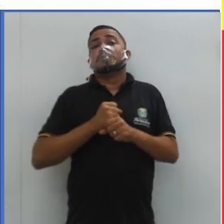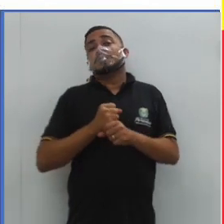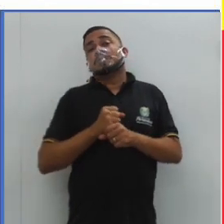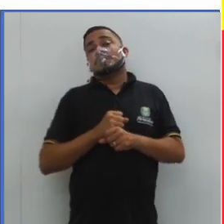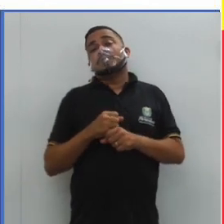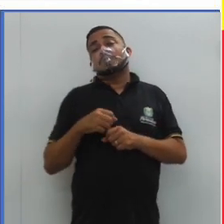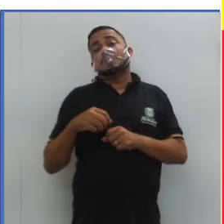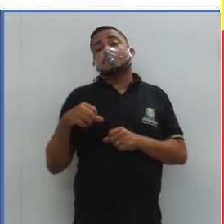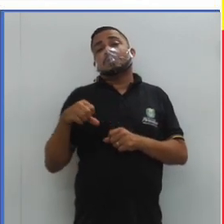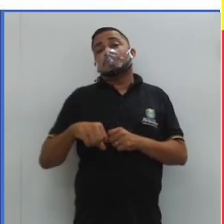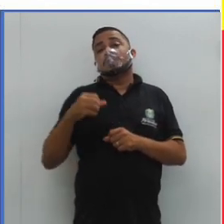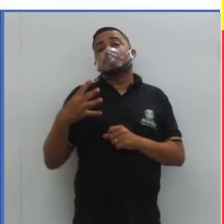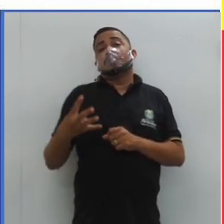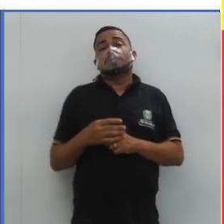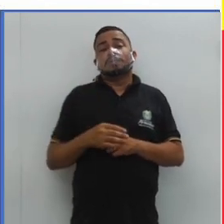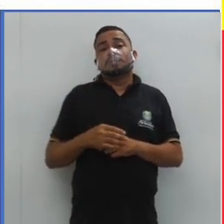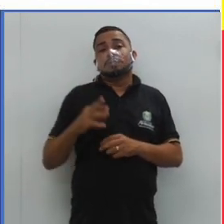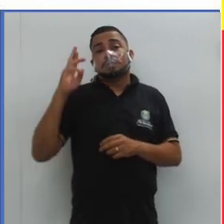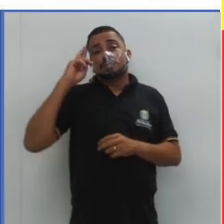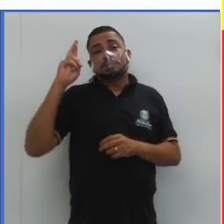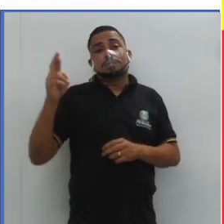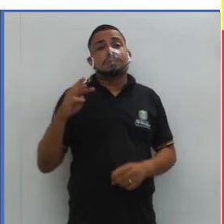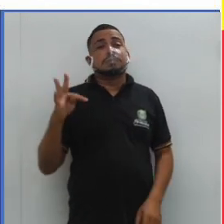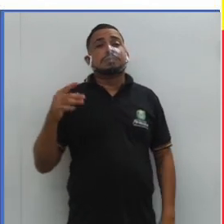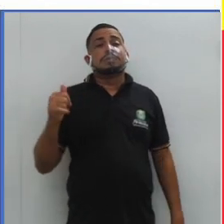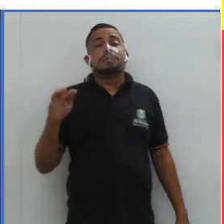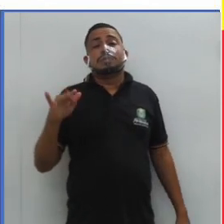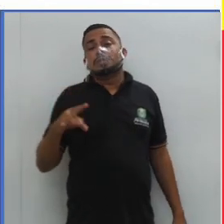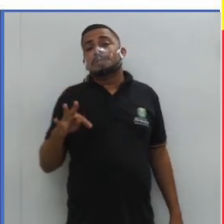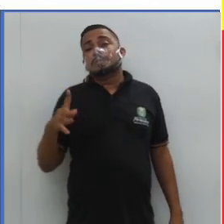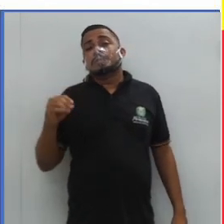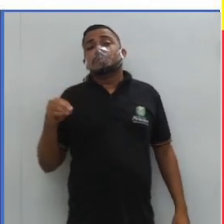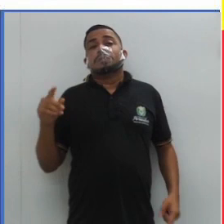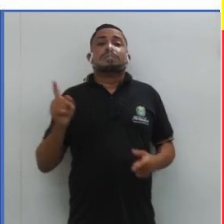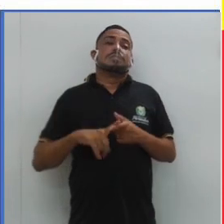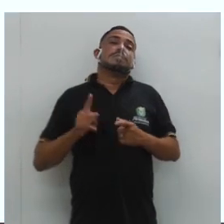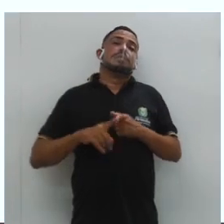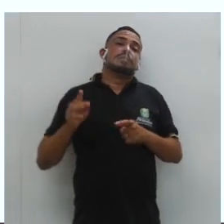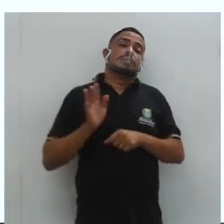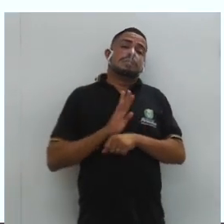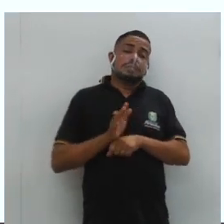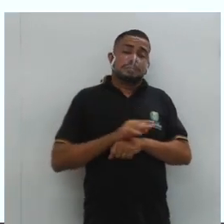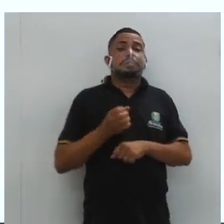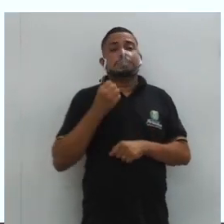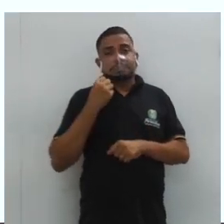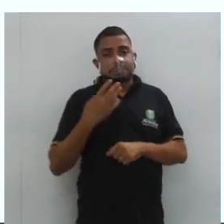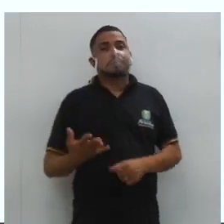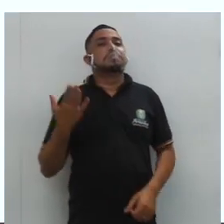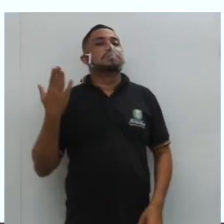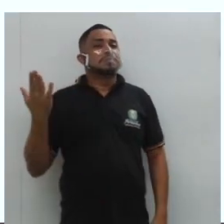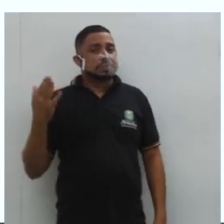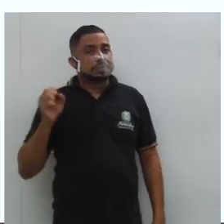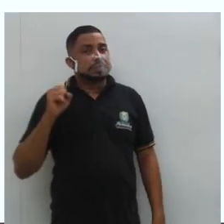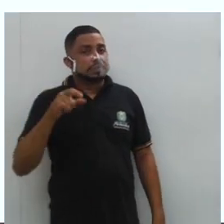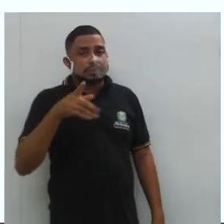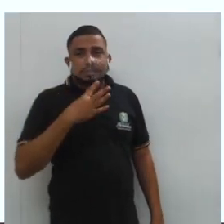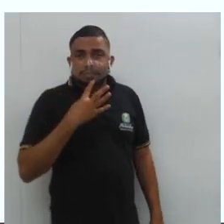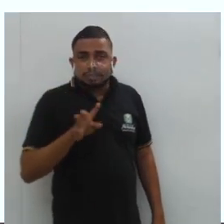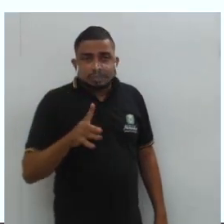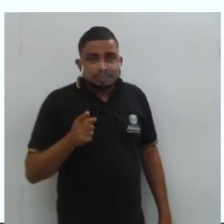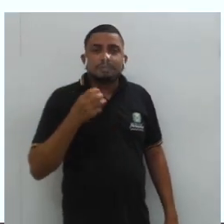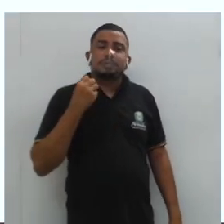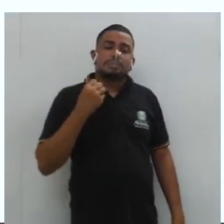foi produzido em 1994 pelo diretor Quentin Tarantino, né? Outro filme também que é um clássico, né? Quem não conhece vale a